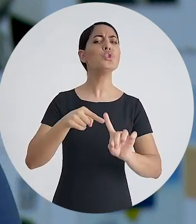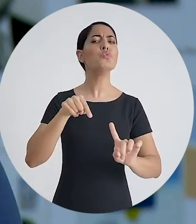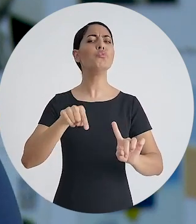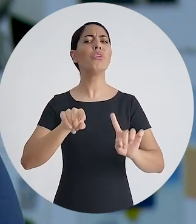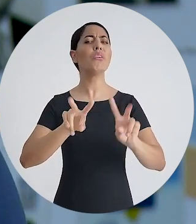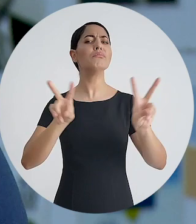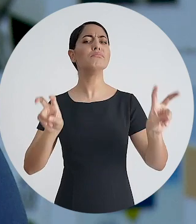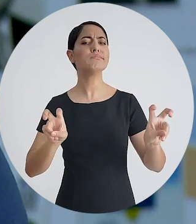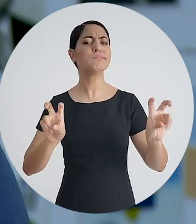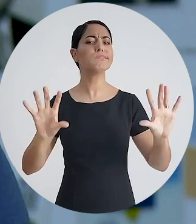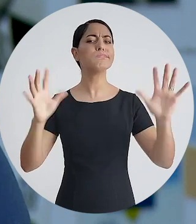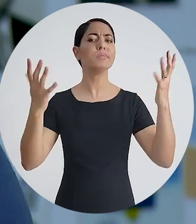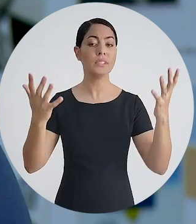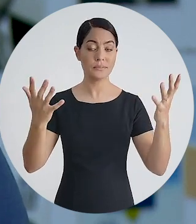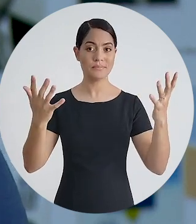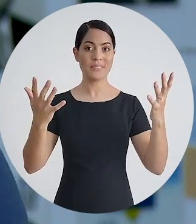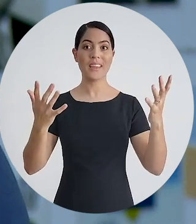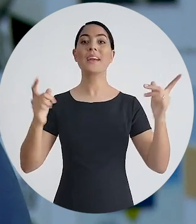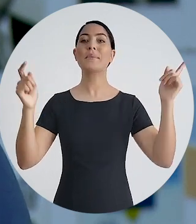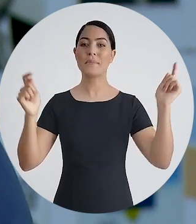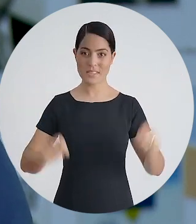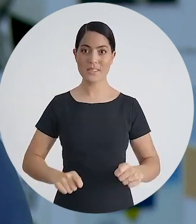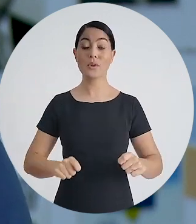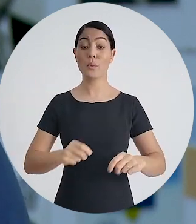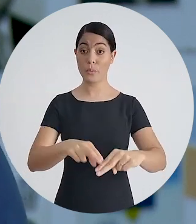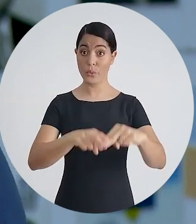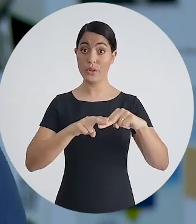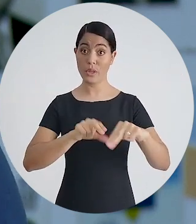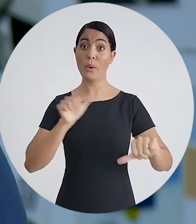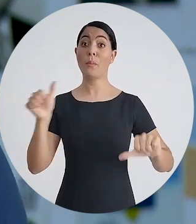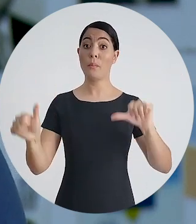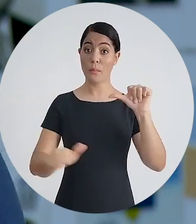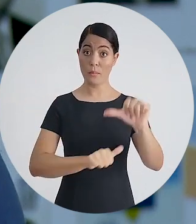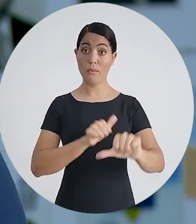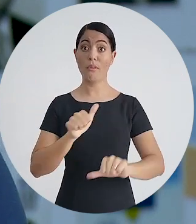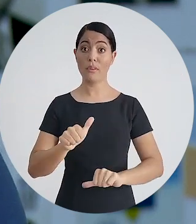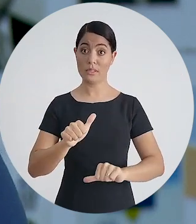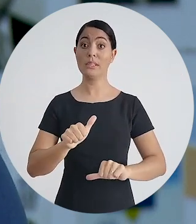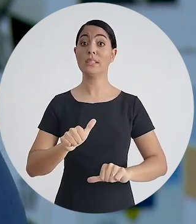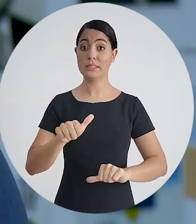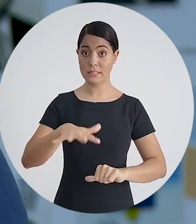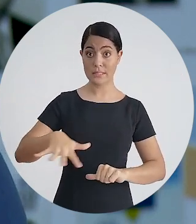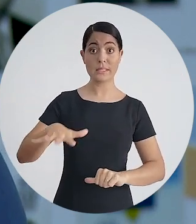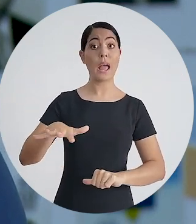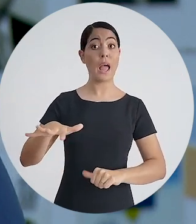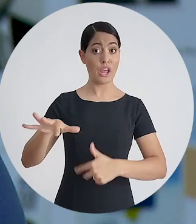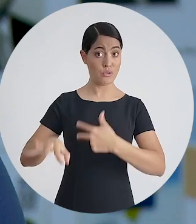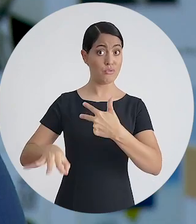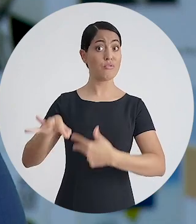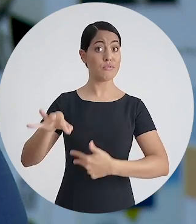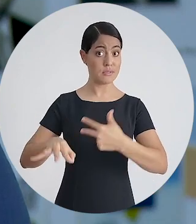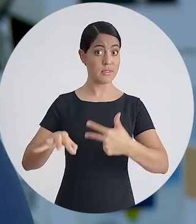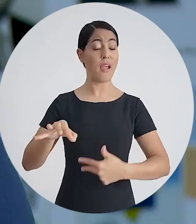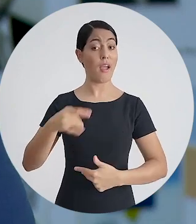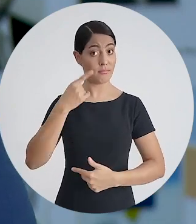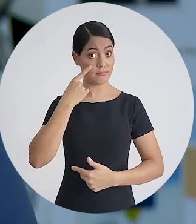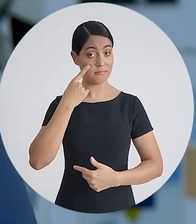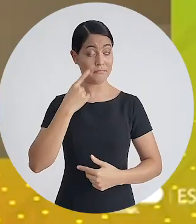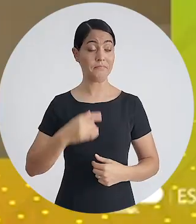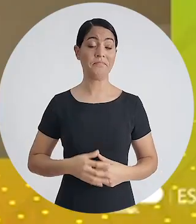na capacitação contínua da advocacia diante da nova realidade das transformações realizadas no